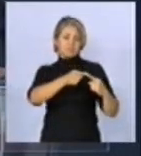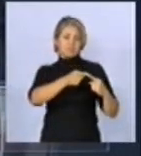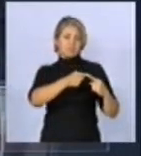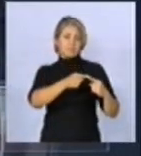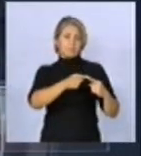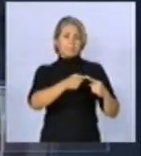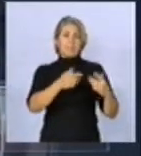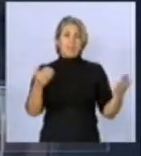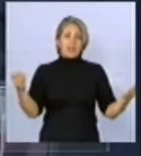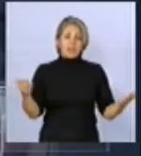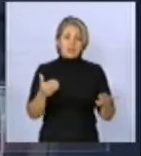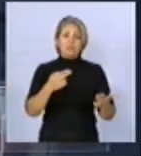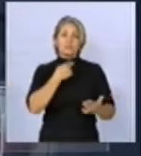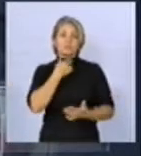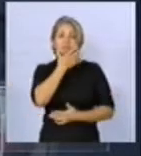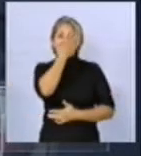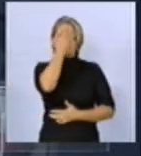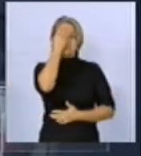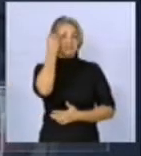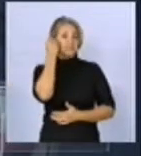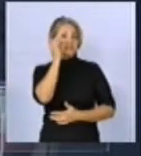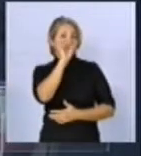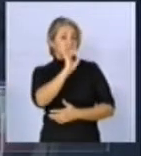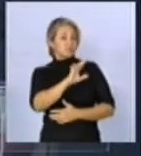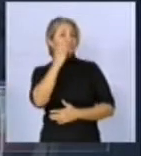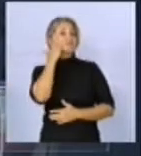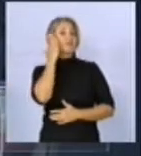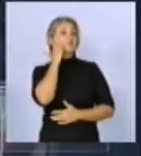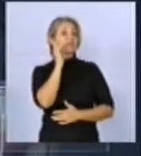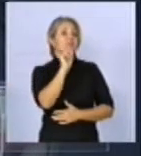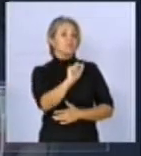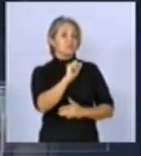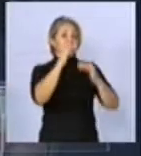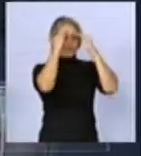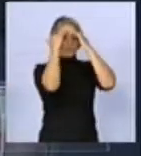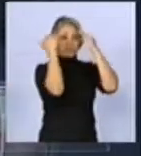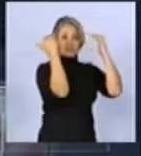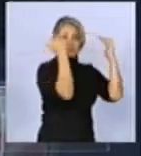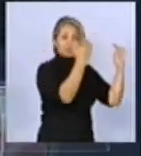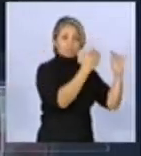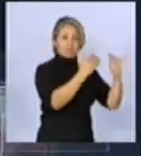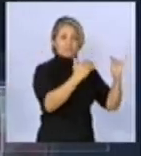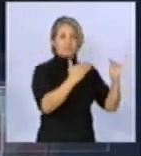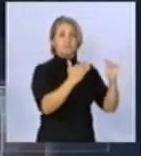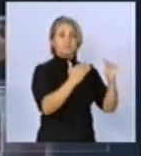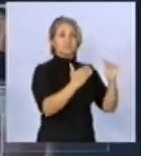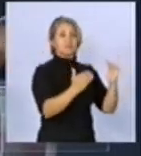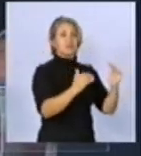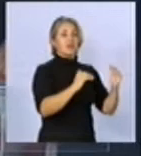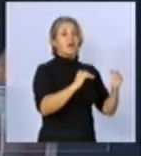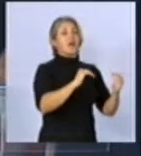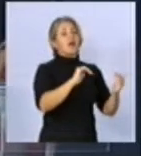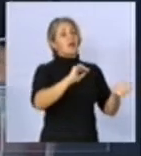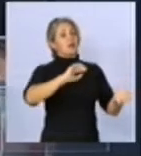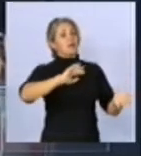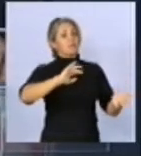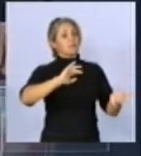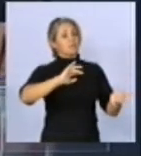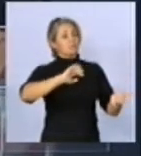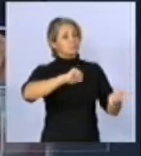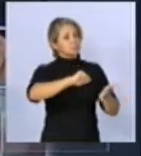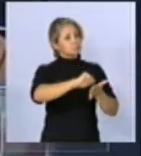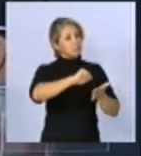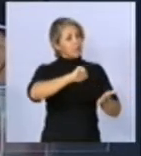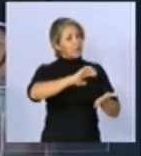denominador não pode ser esquecidos não levarmos em consideração respeito ao pacto federativo a nossa